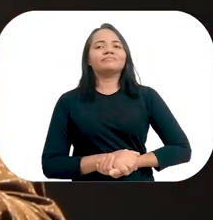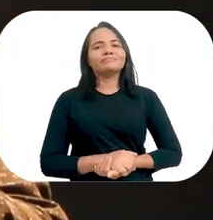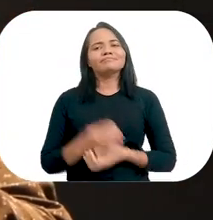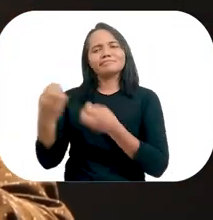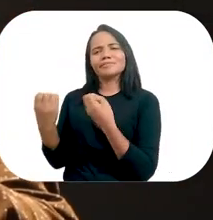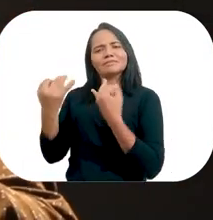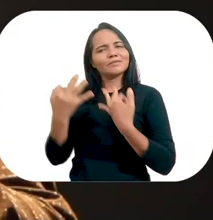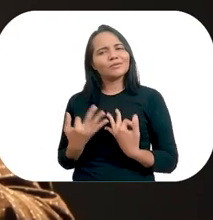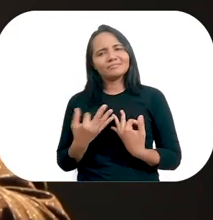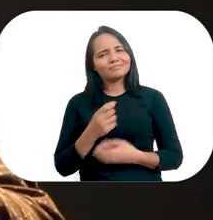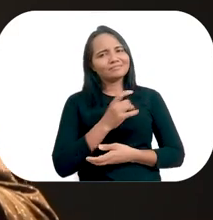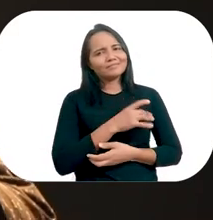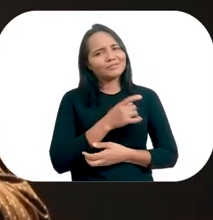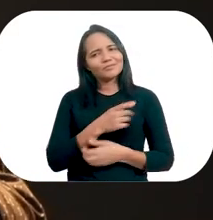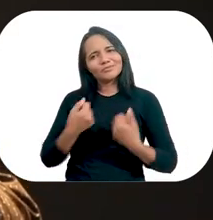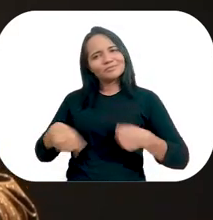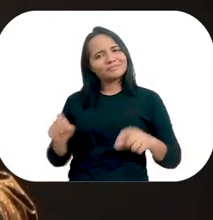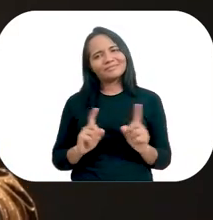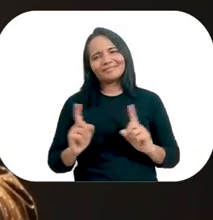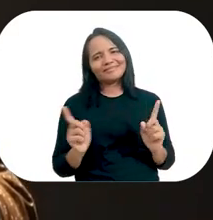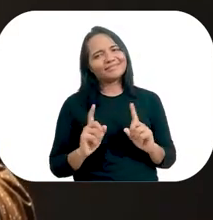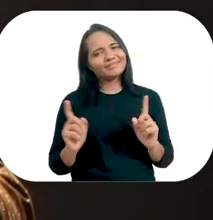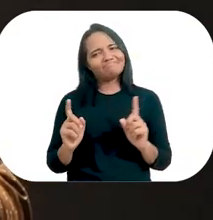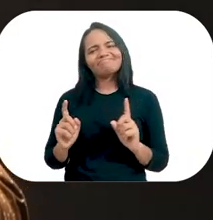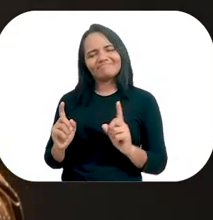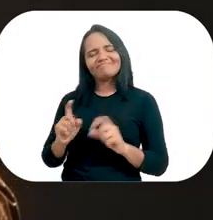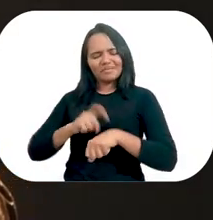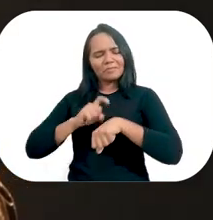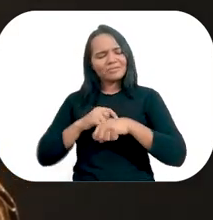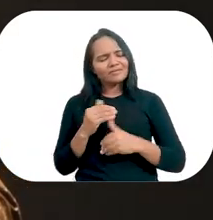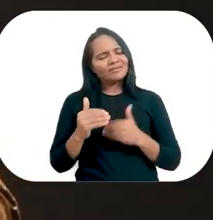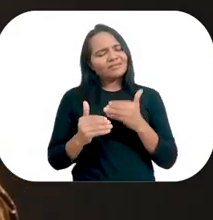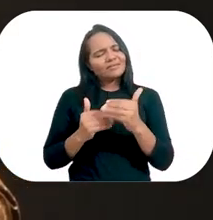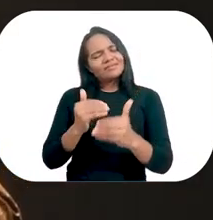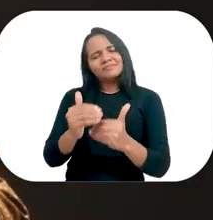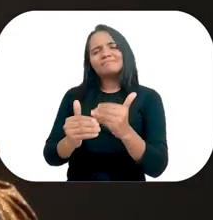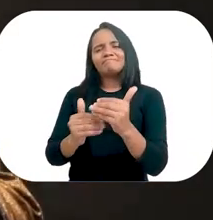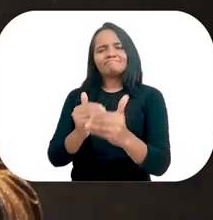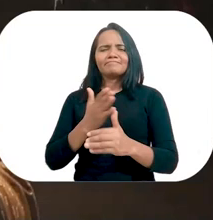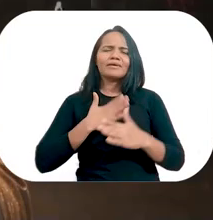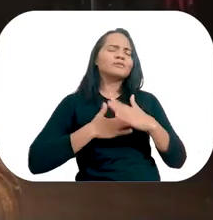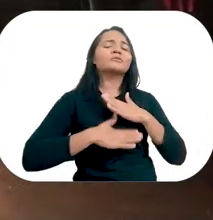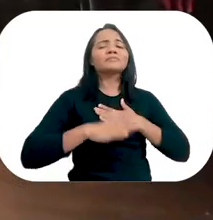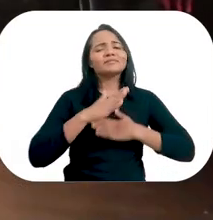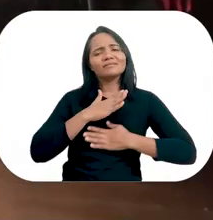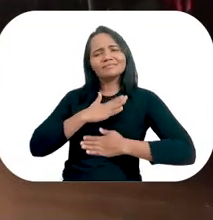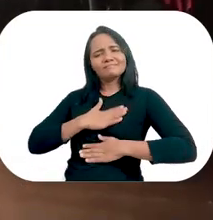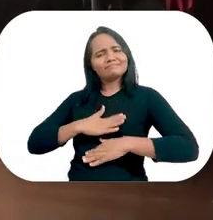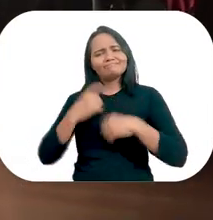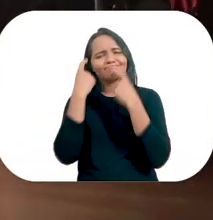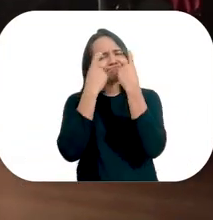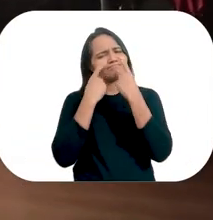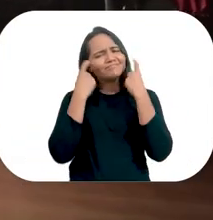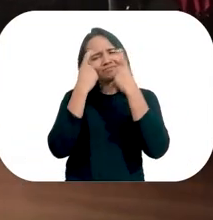Para não ter medo que esse tempo vá passar, não se